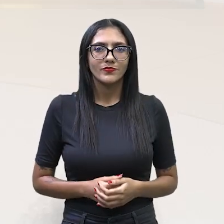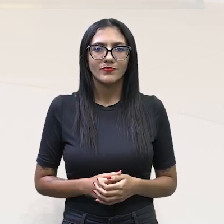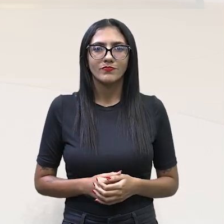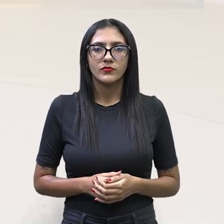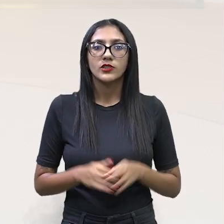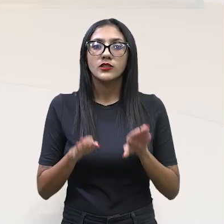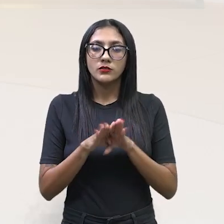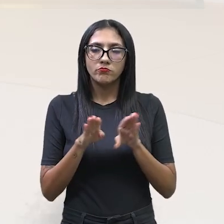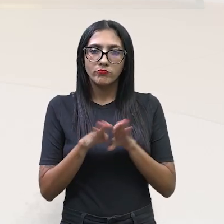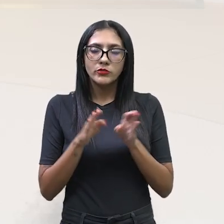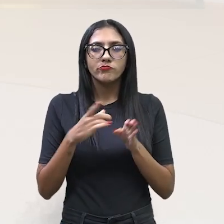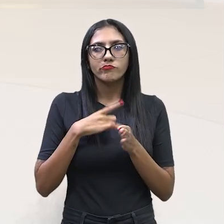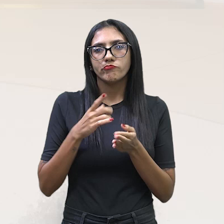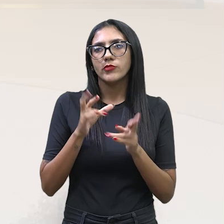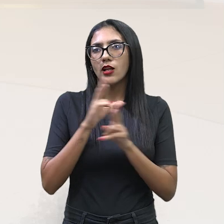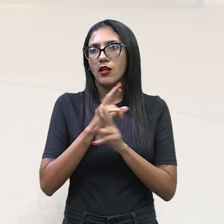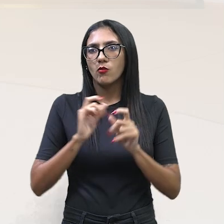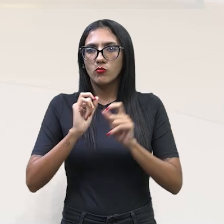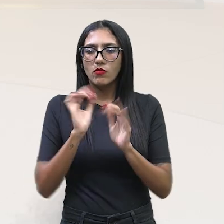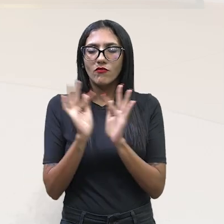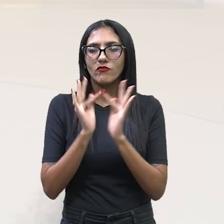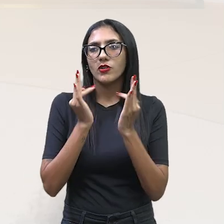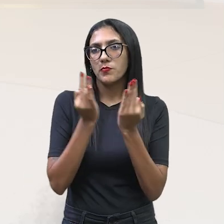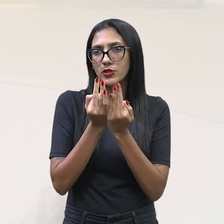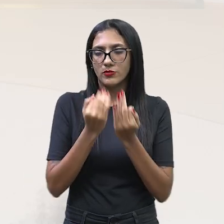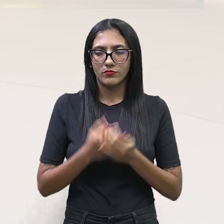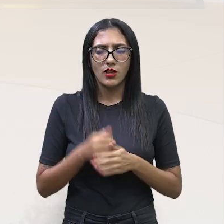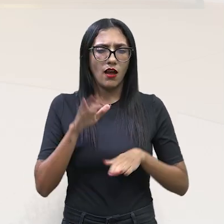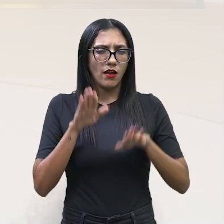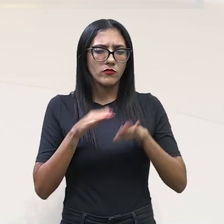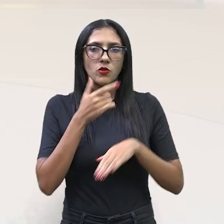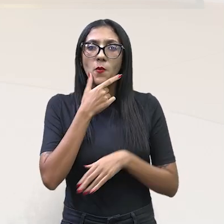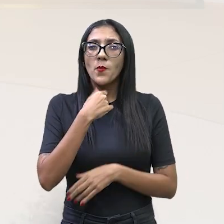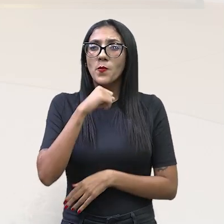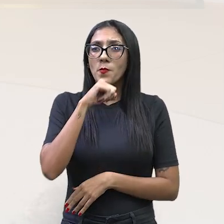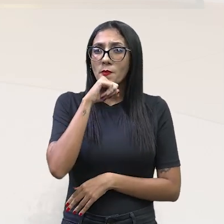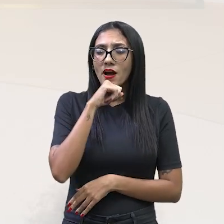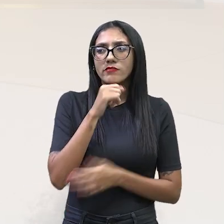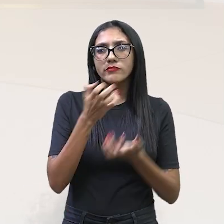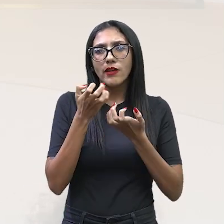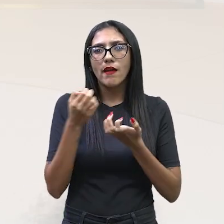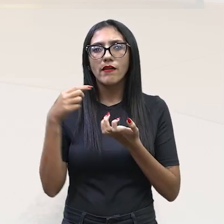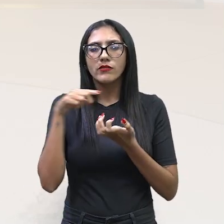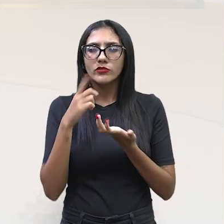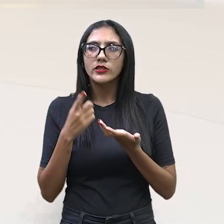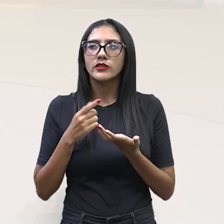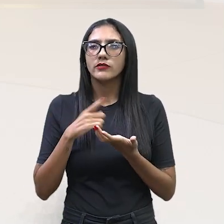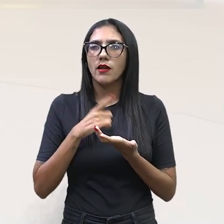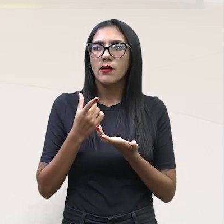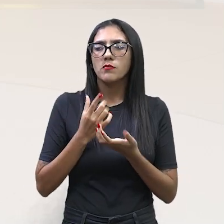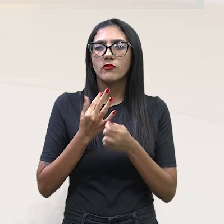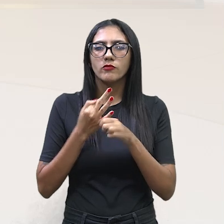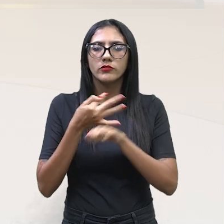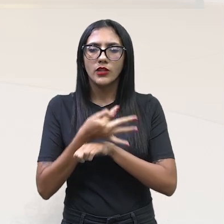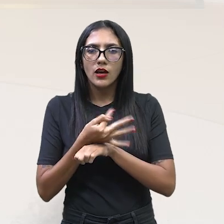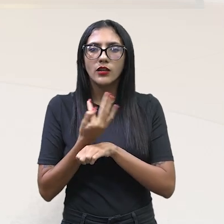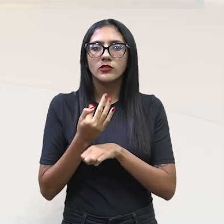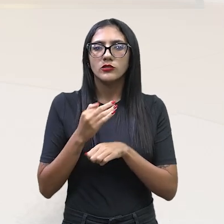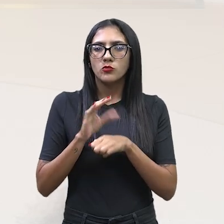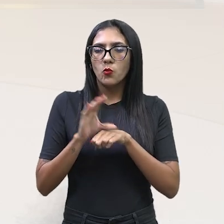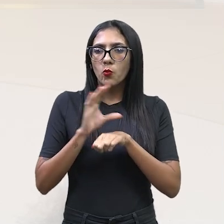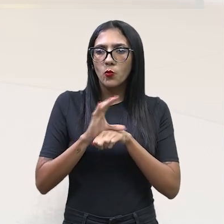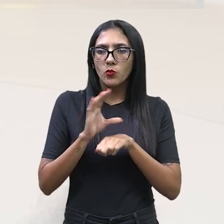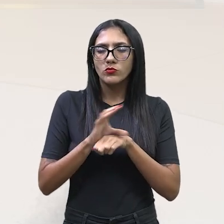questão familiar, não é? Às vezes o pai quer que você curse aí, faça uma formação, a gente sabe que